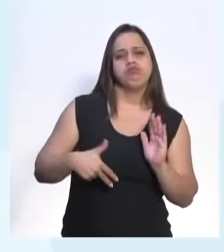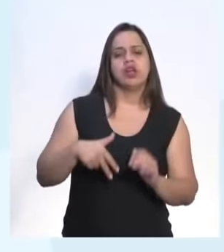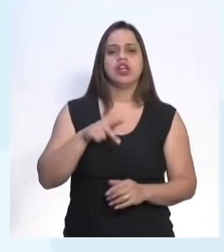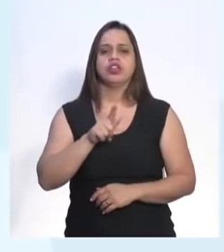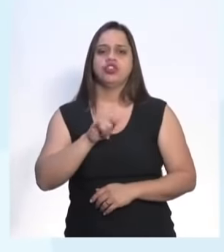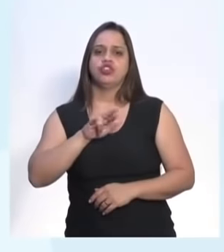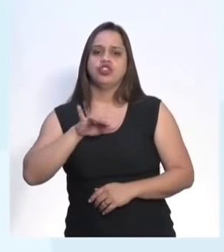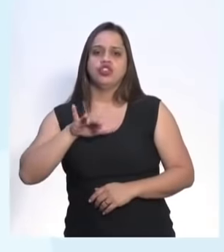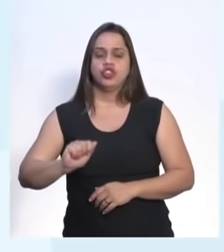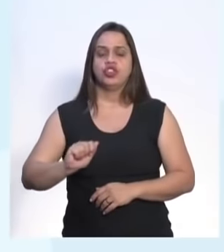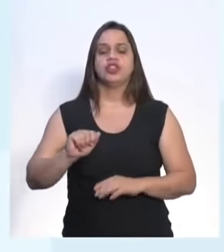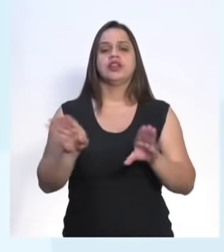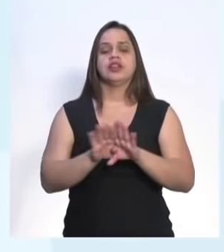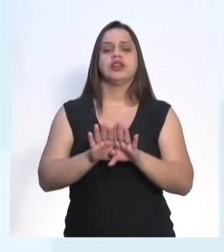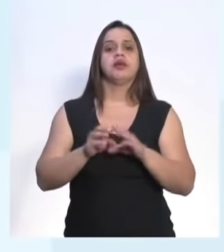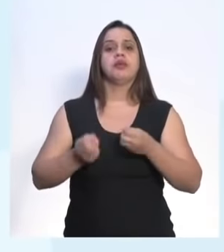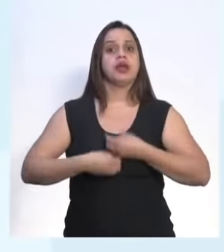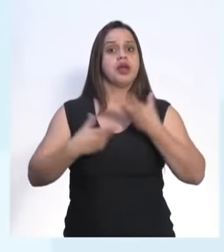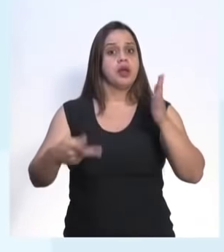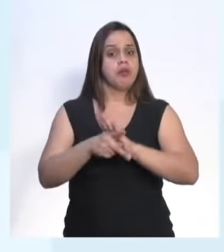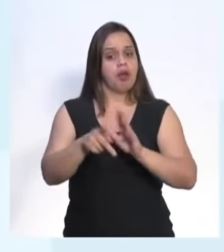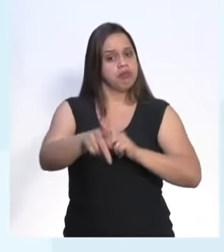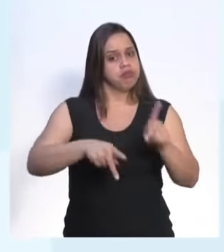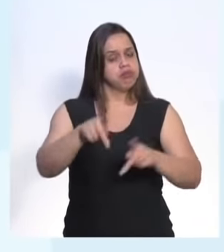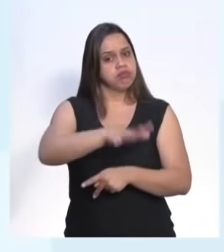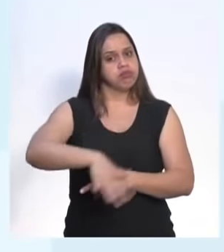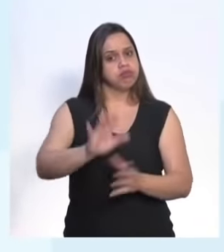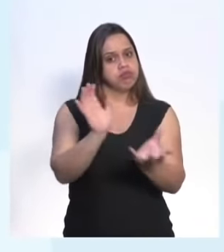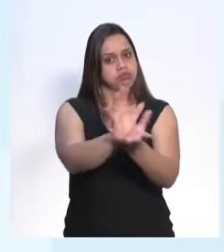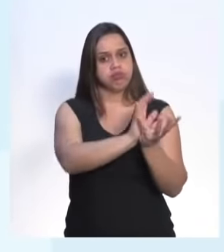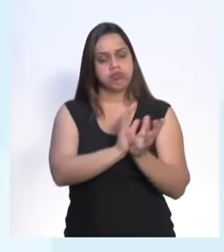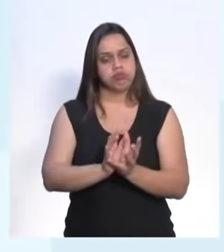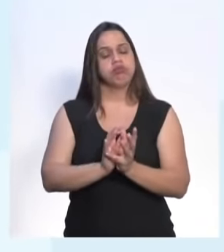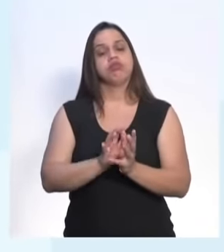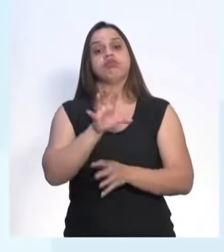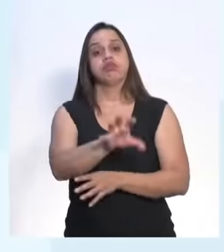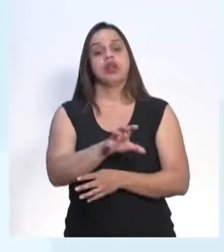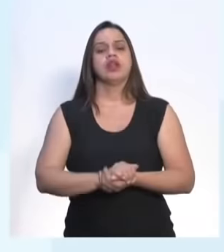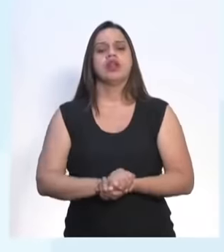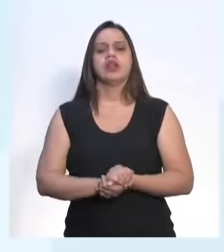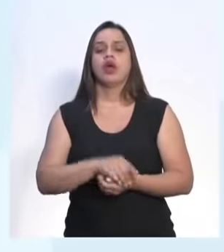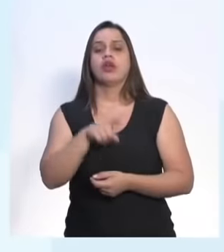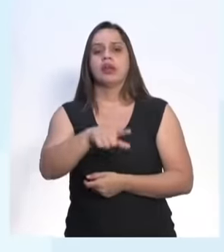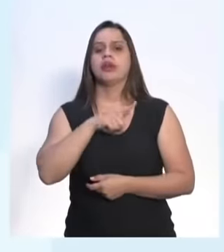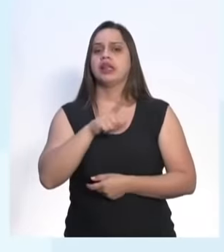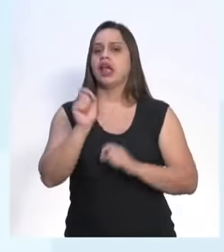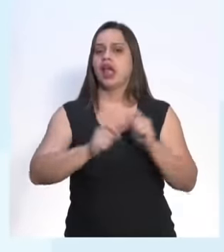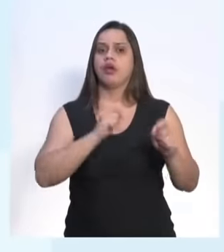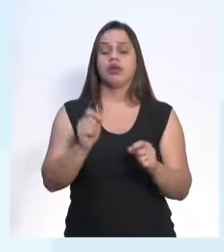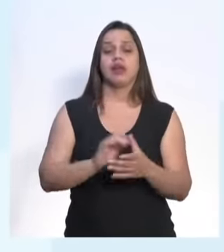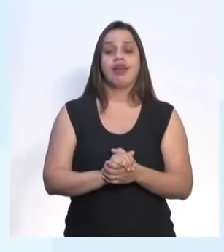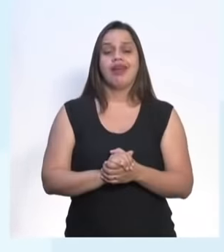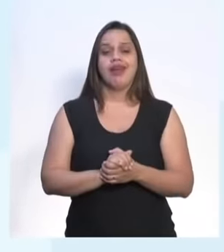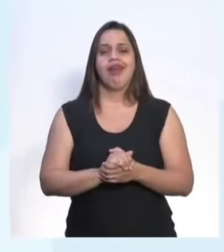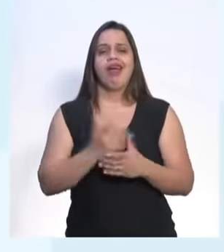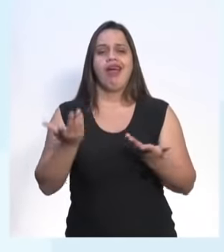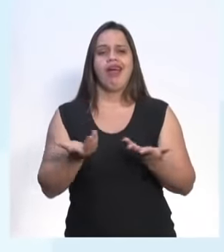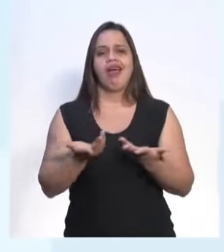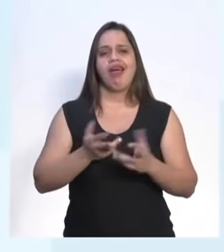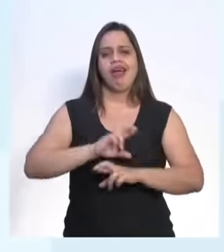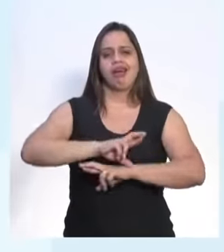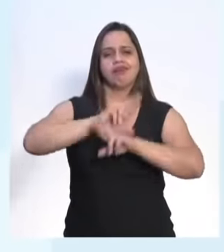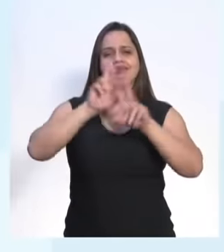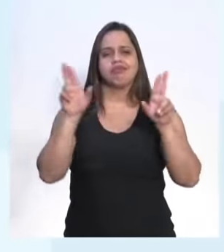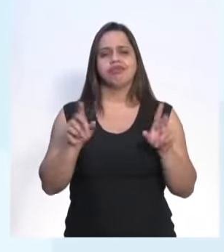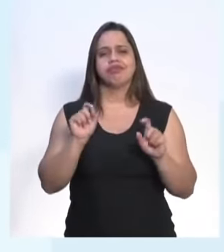tá? As expressões populares utilizadas por determinado grupo social. Então, aqui entra muito essa variação de como é